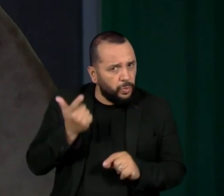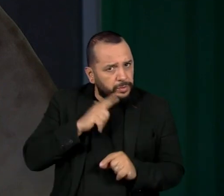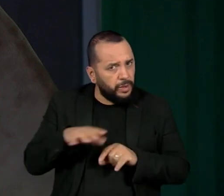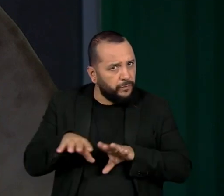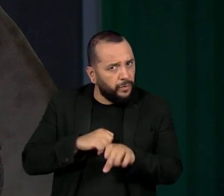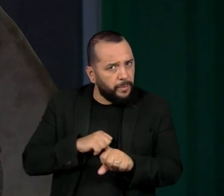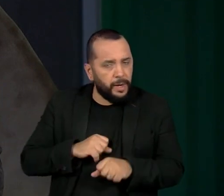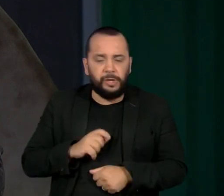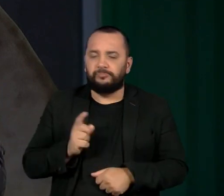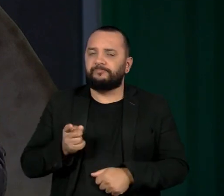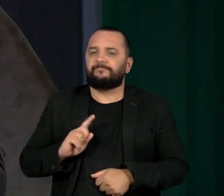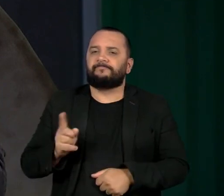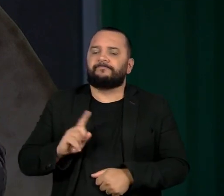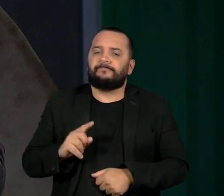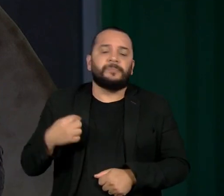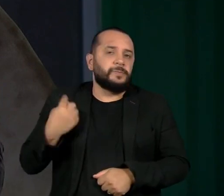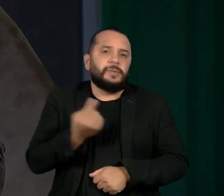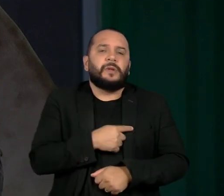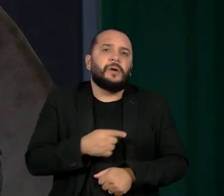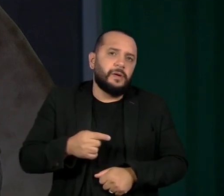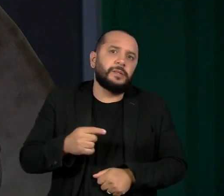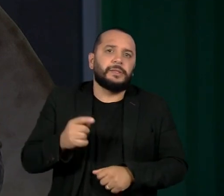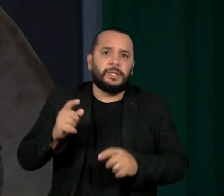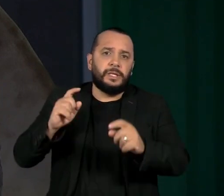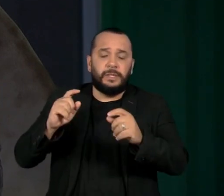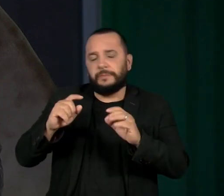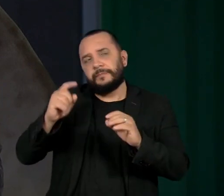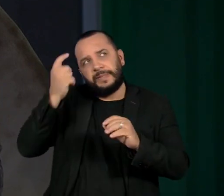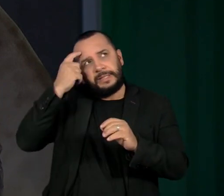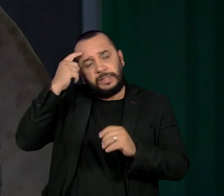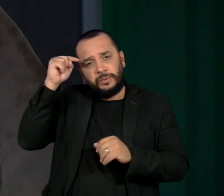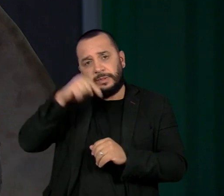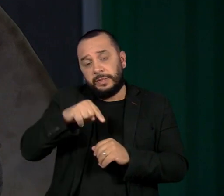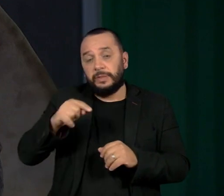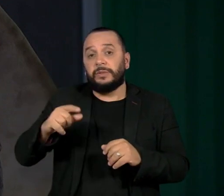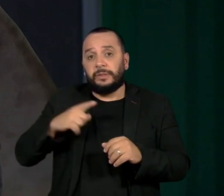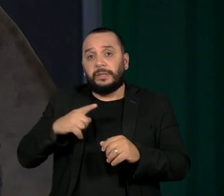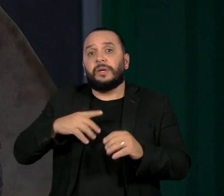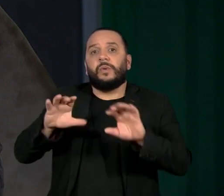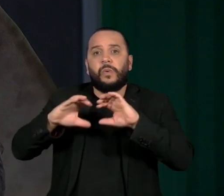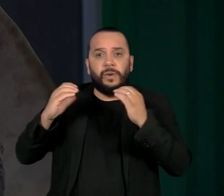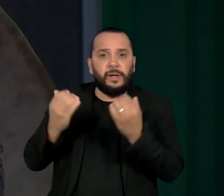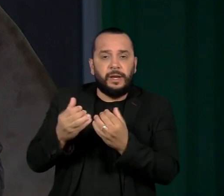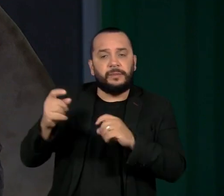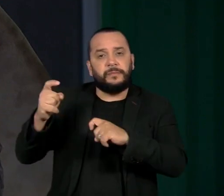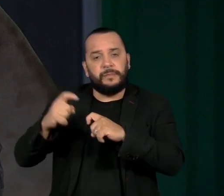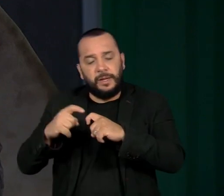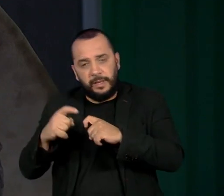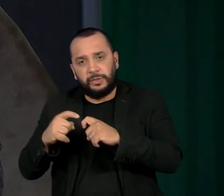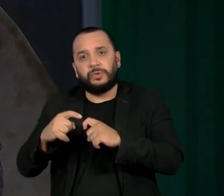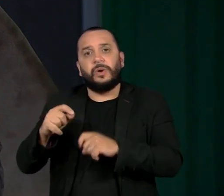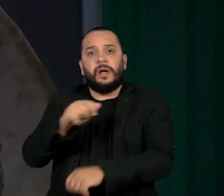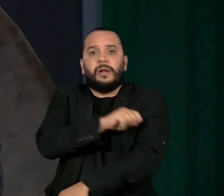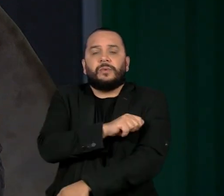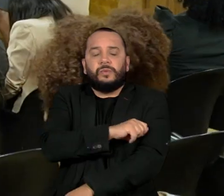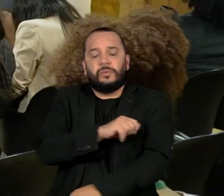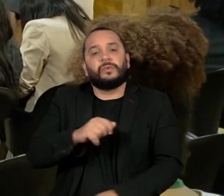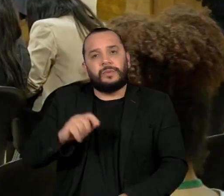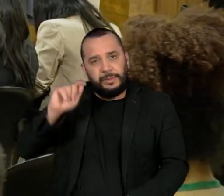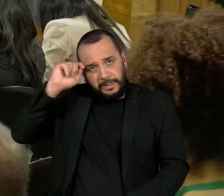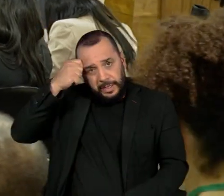E foi pensando nisso que eventos que reúnem médicos e estudantes negros lutam para combater o racismo na